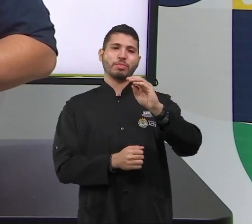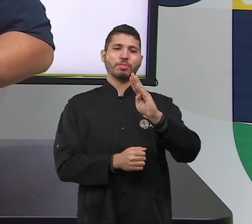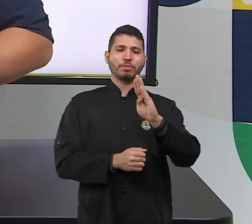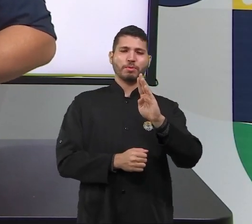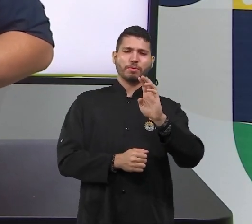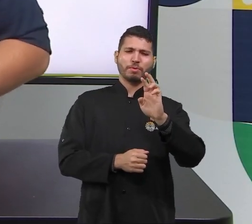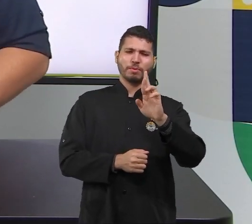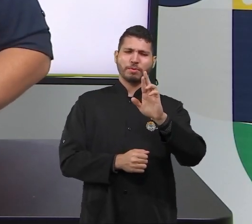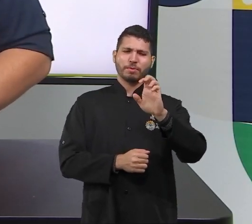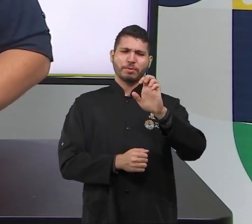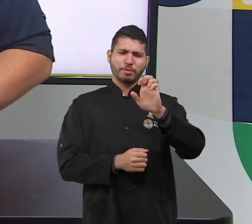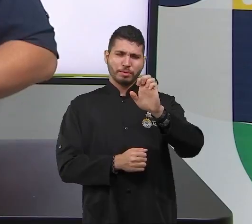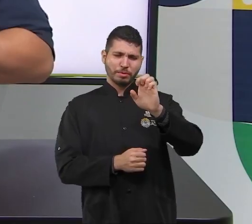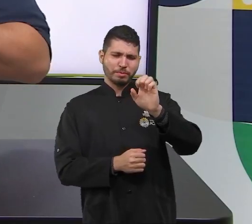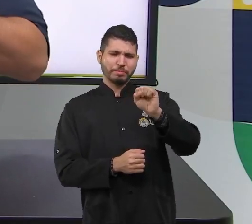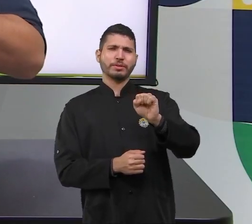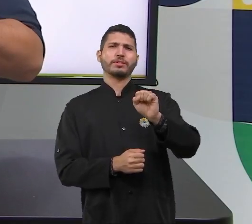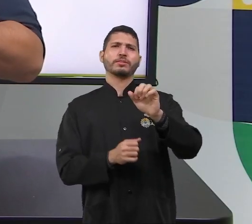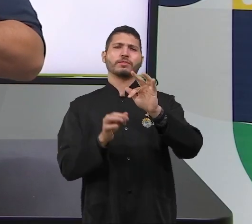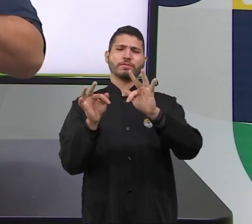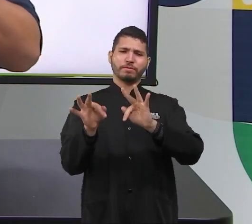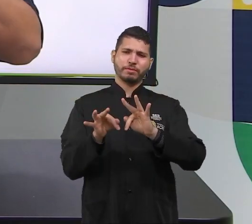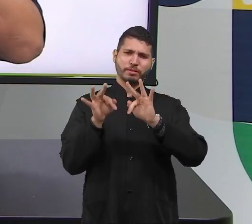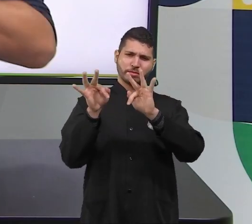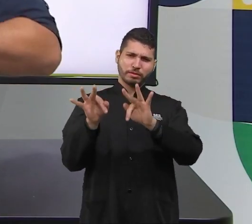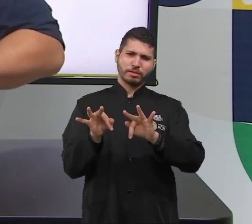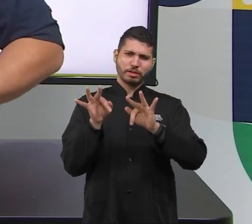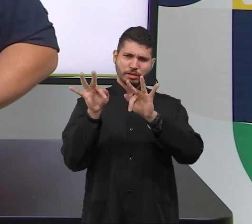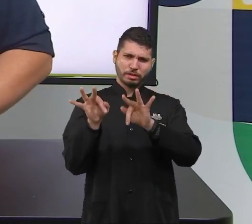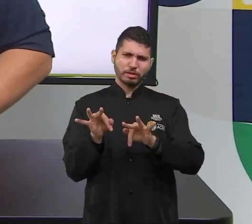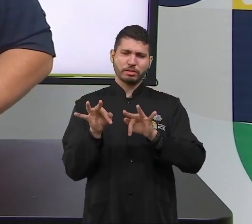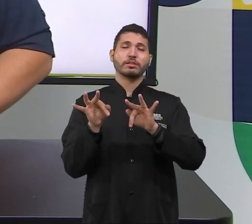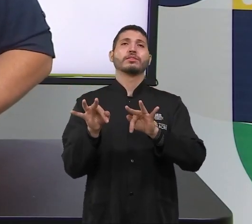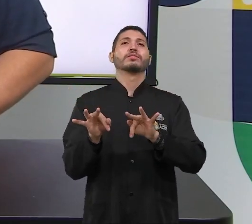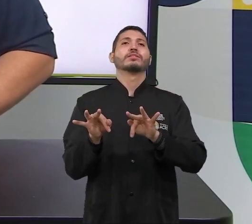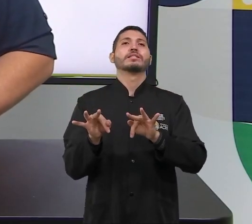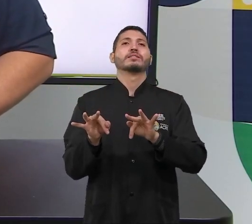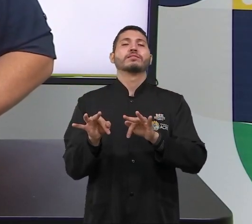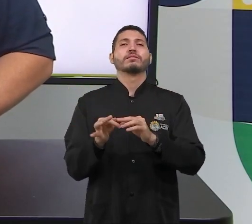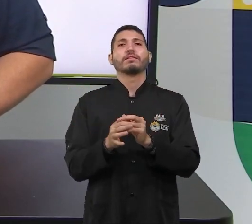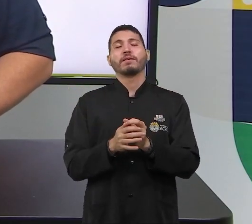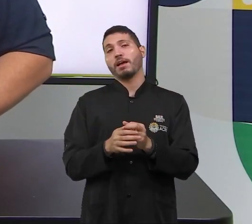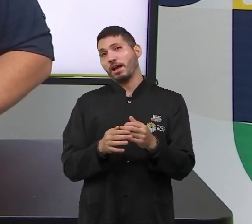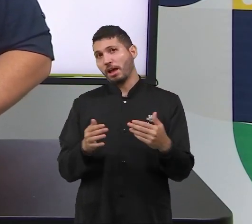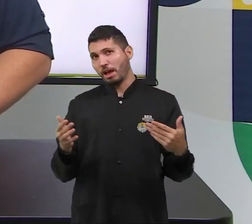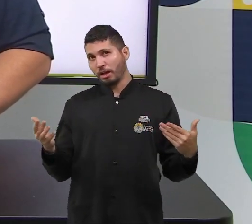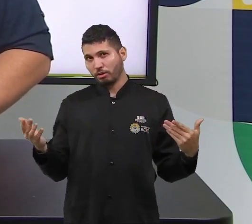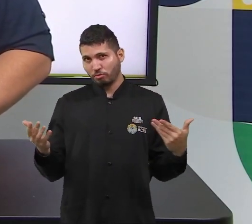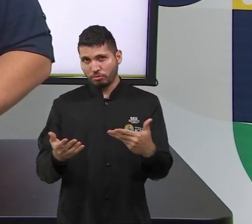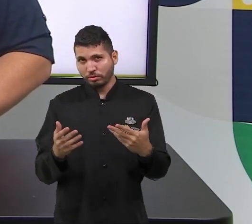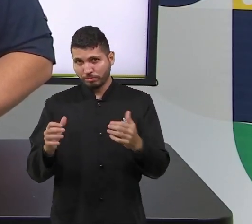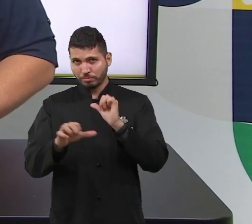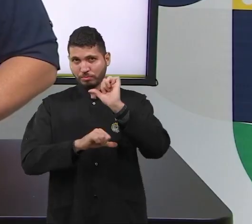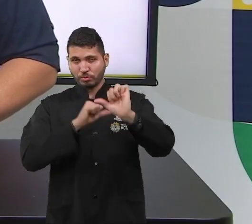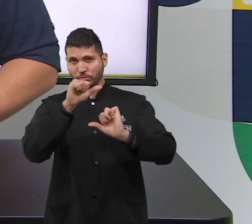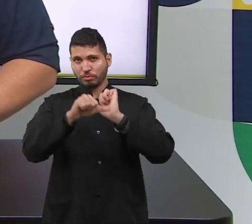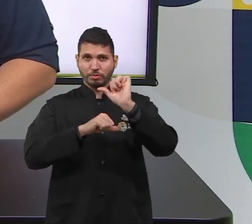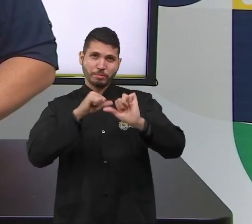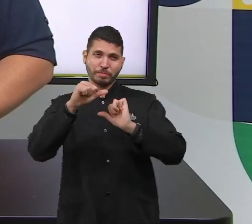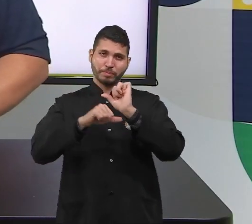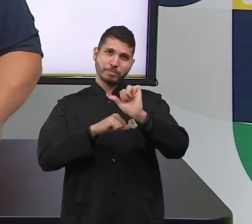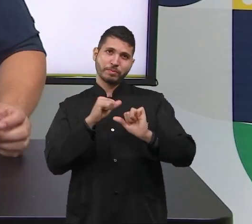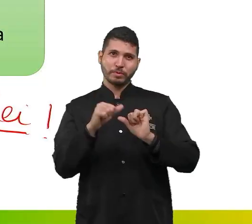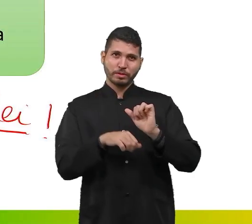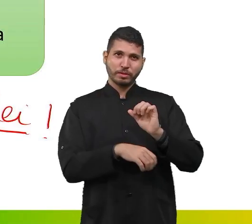poder descentralizado. Agora é um novo tipo de poder, o poder centralizado dos reis, dos